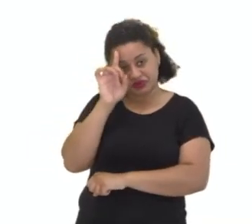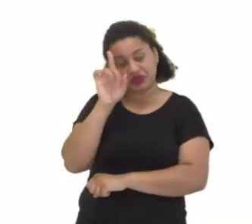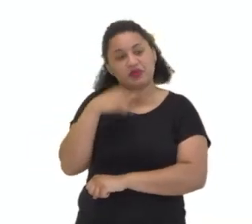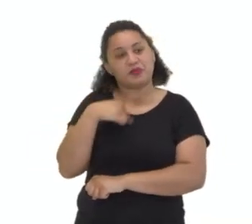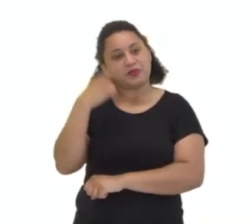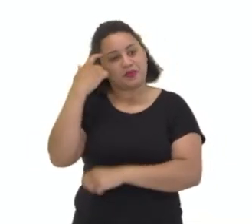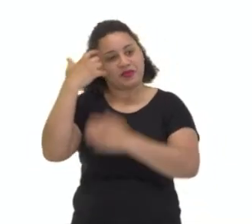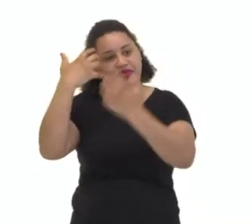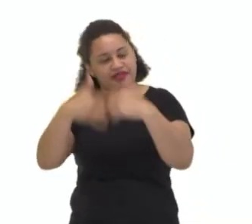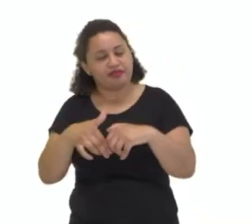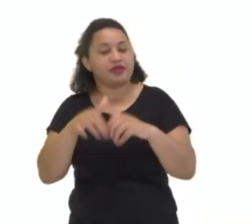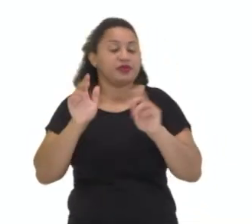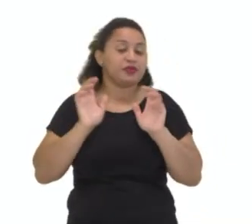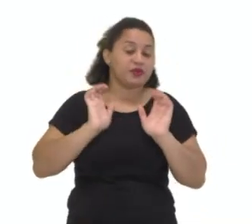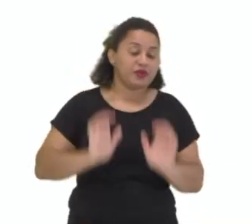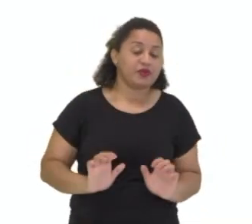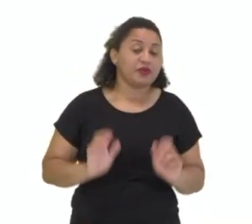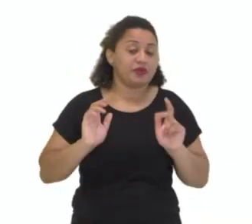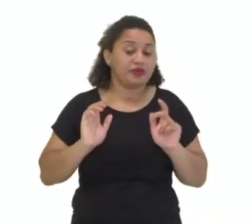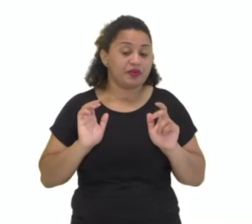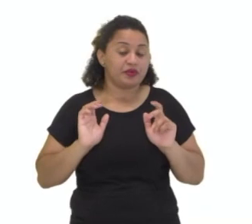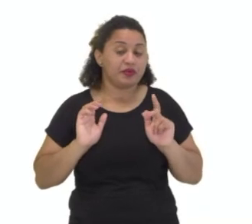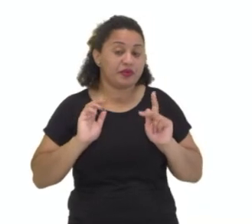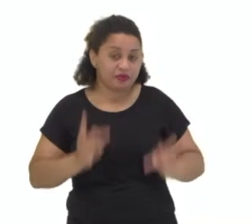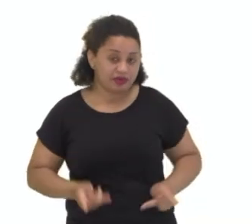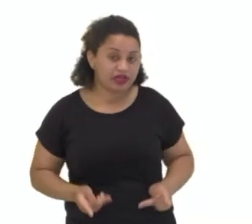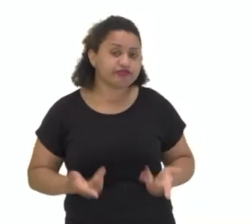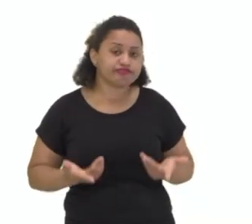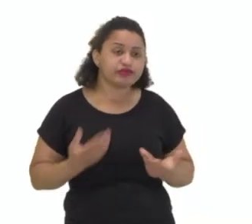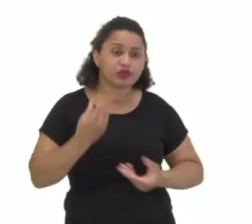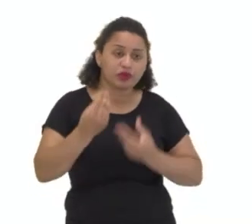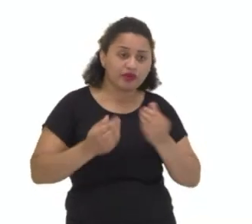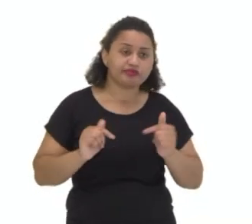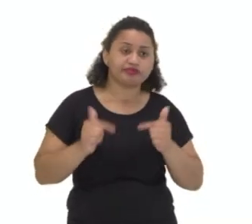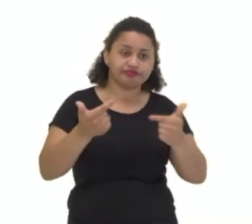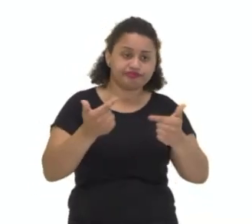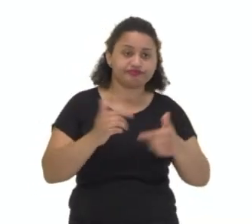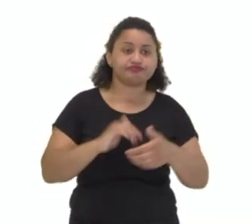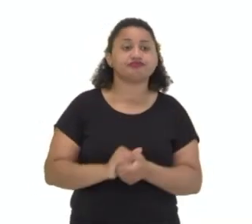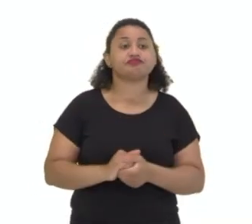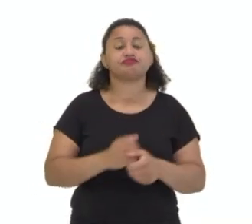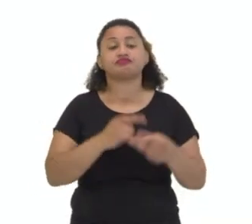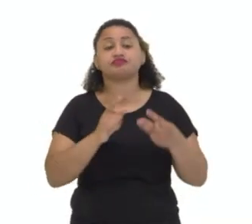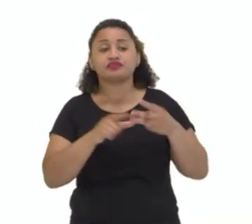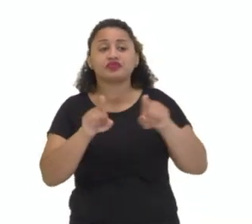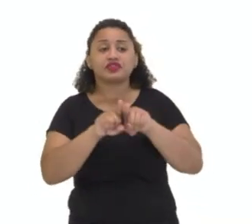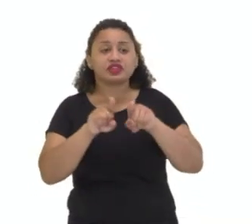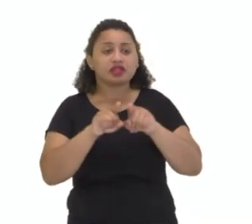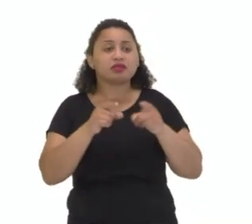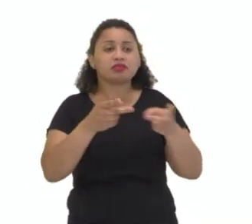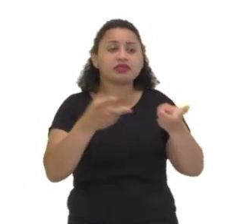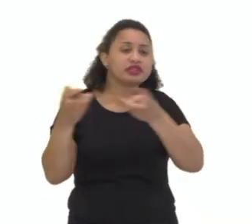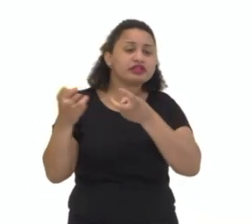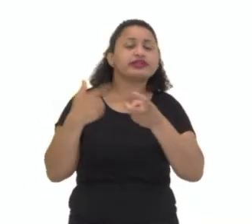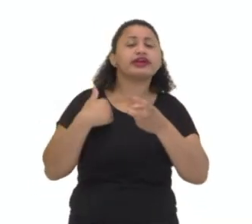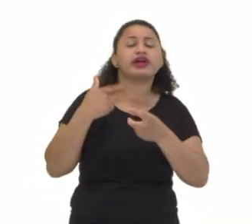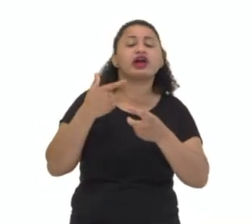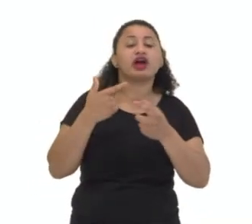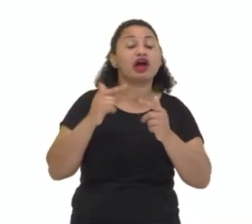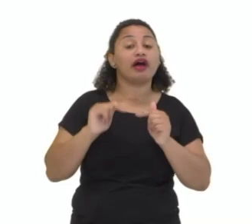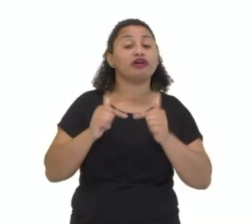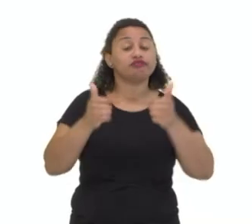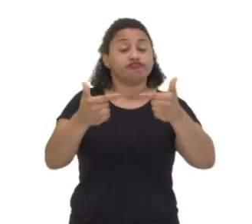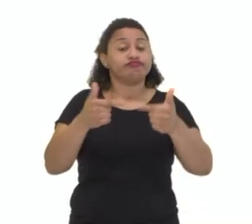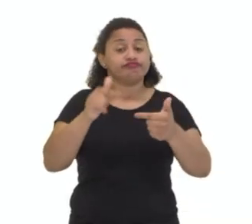sobre o comportamento humano, né, eu tenho que considerar essa intencionalidade. Então